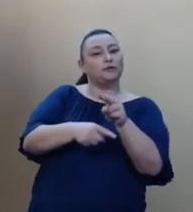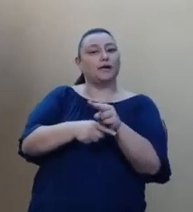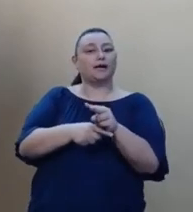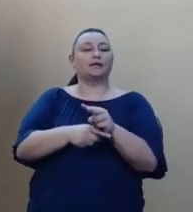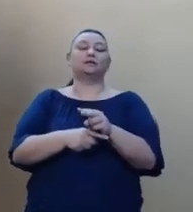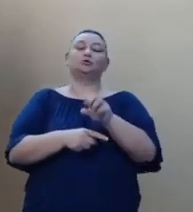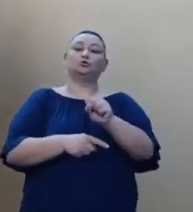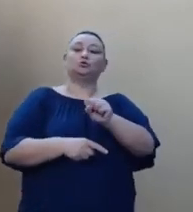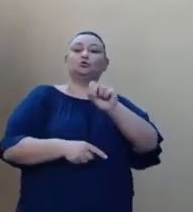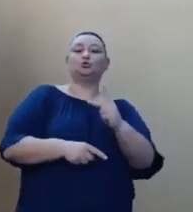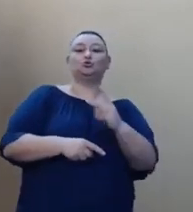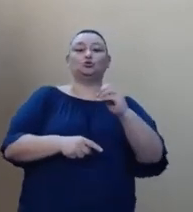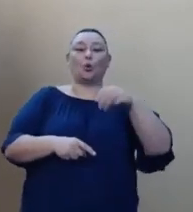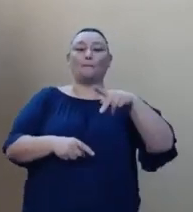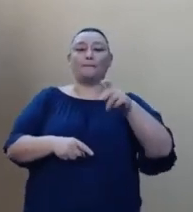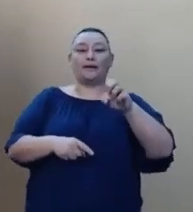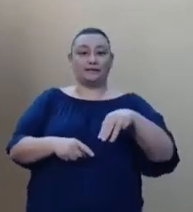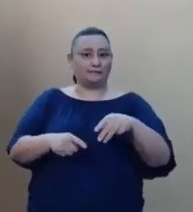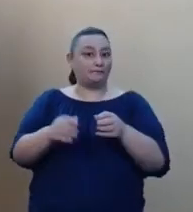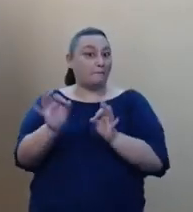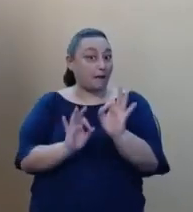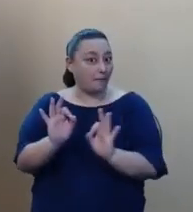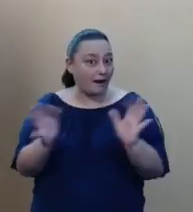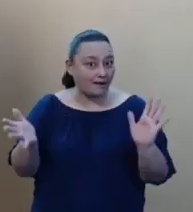síndrome Sjogren-Larsson.